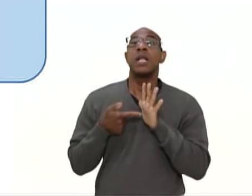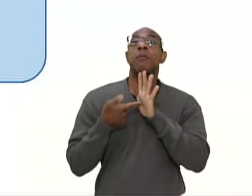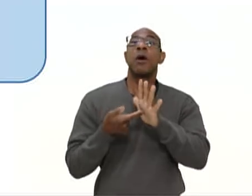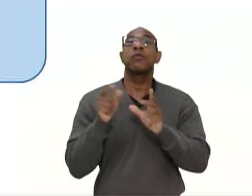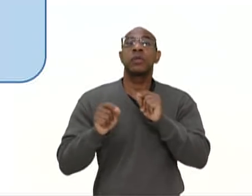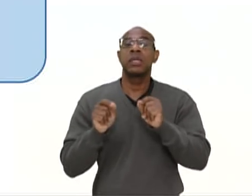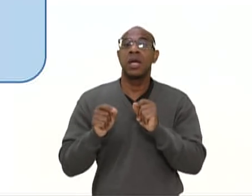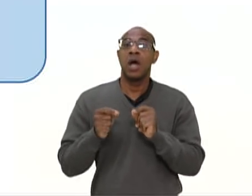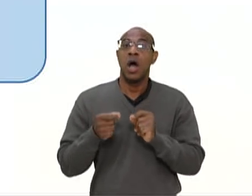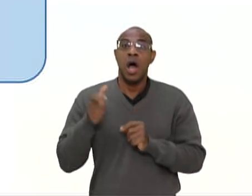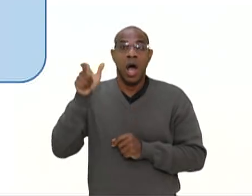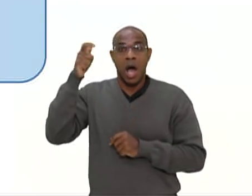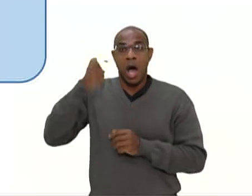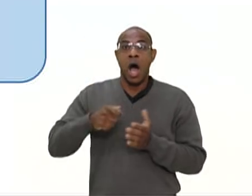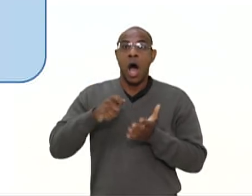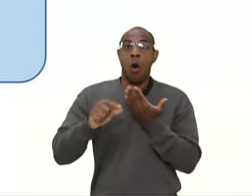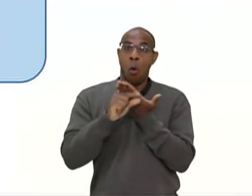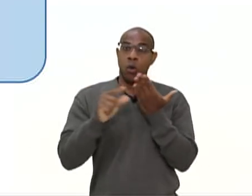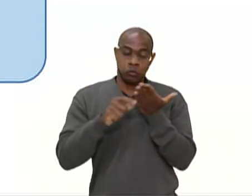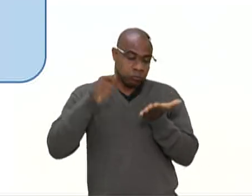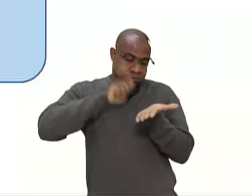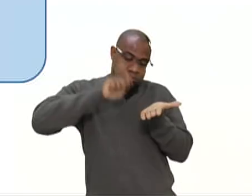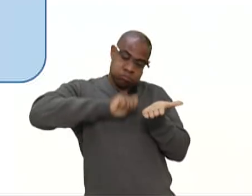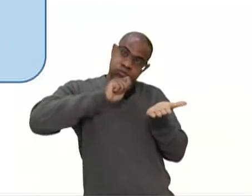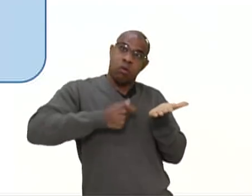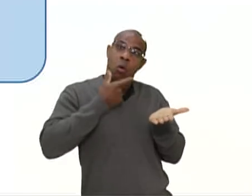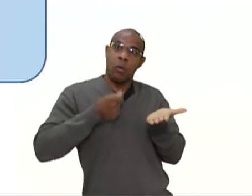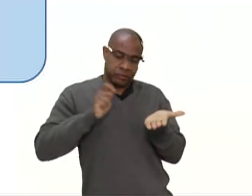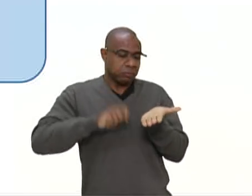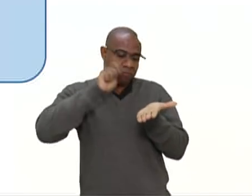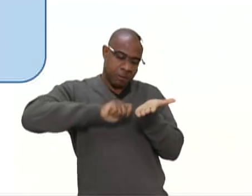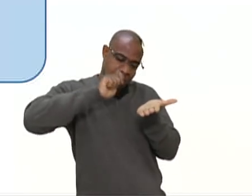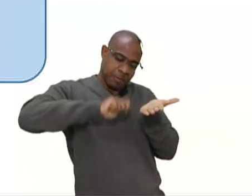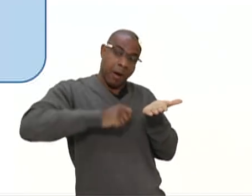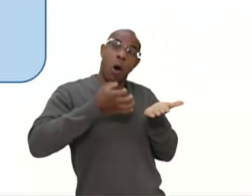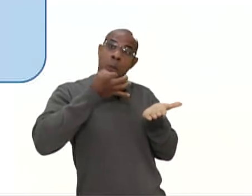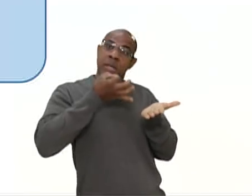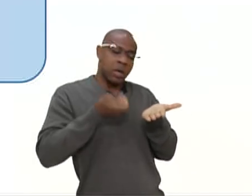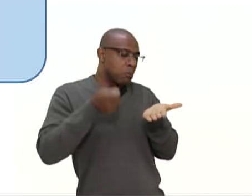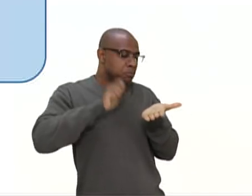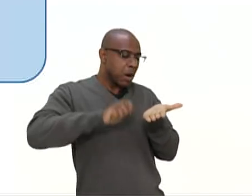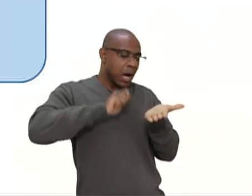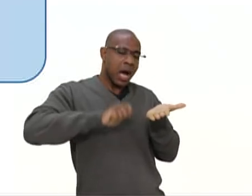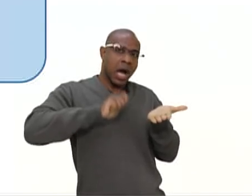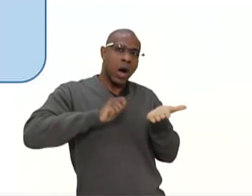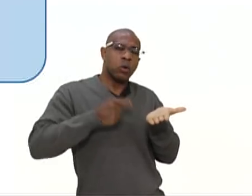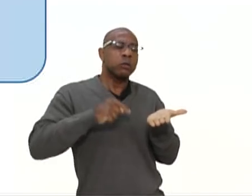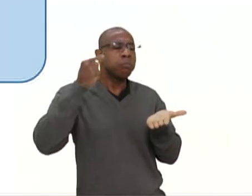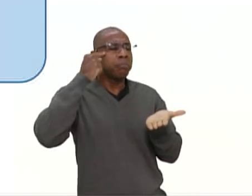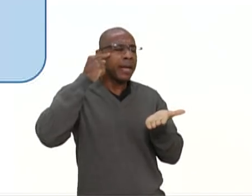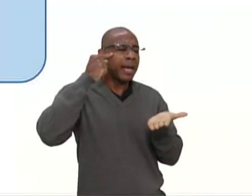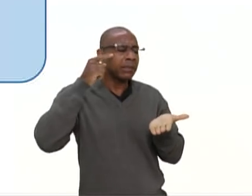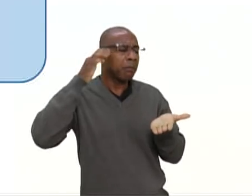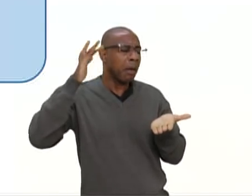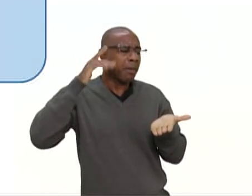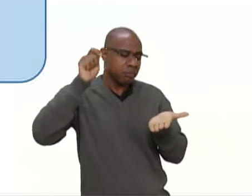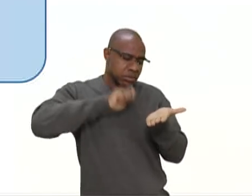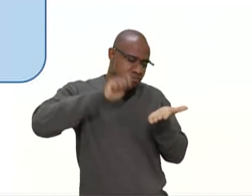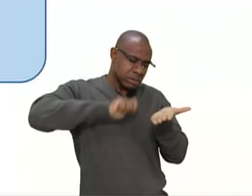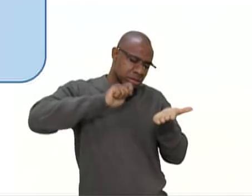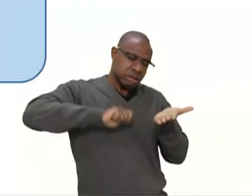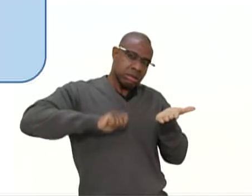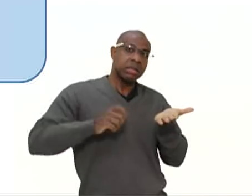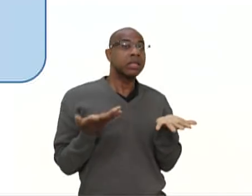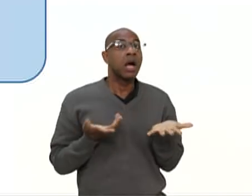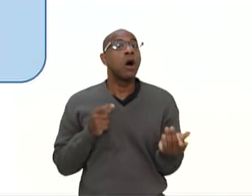o autor expõe de maneira objetiva a sua opinião e seus argumentos. Que mais? Tem